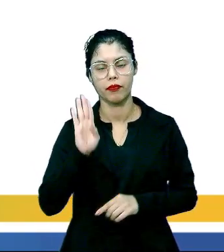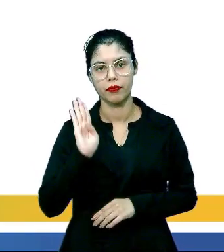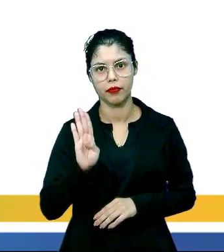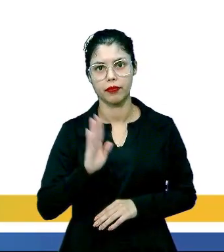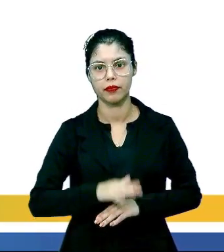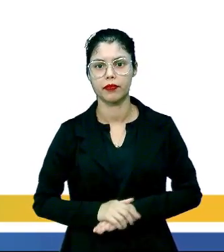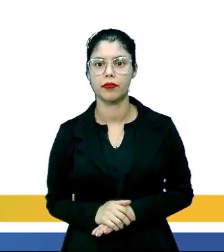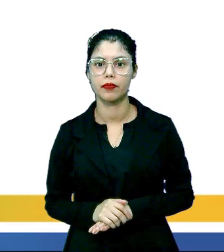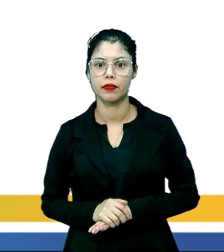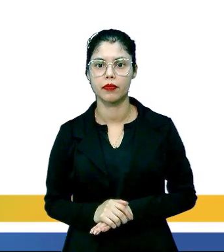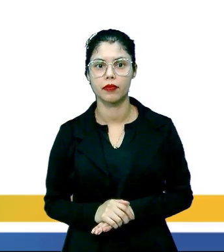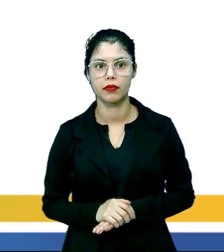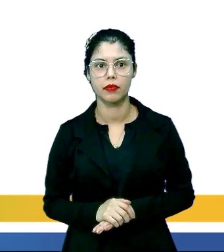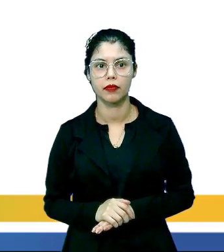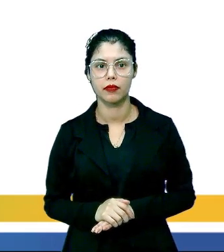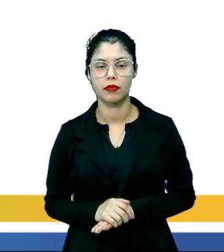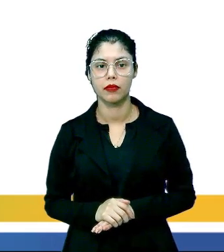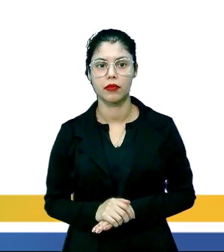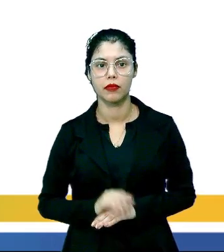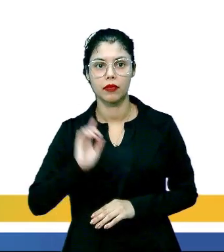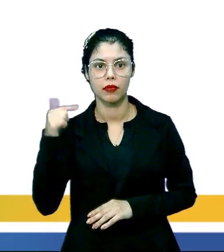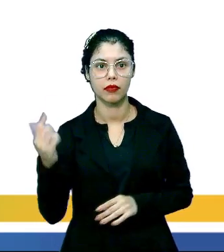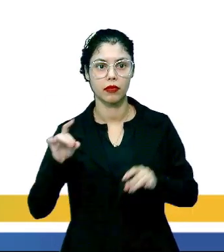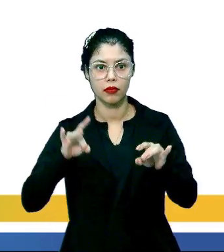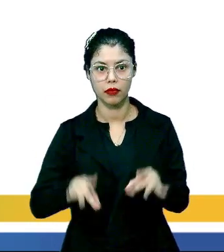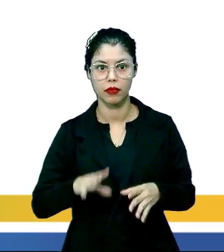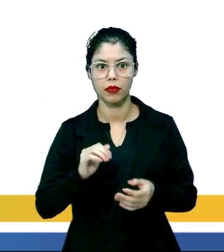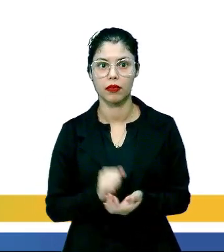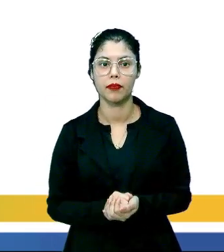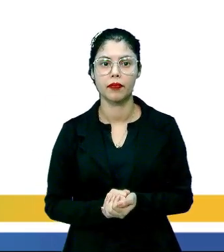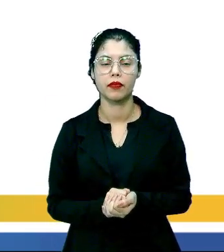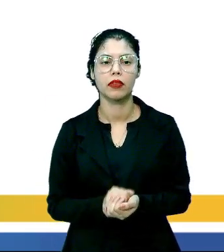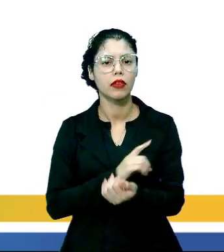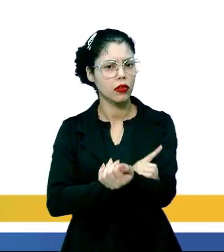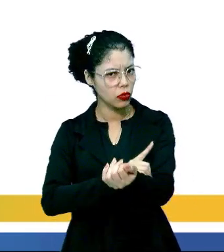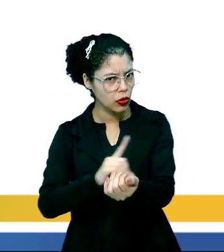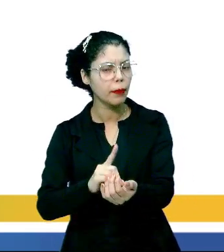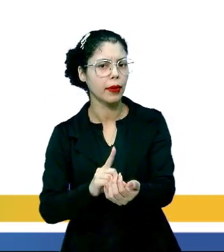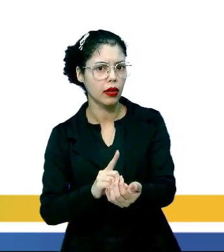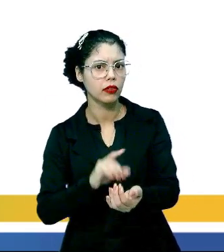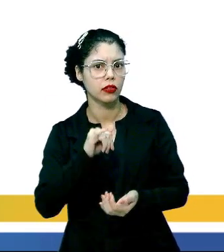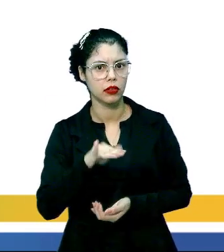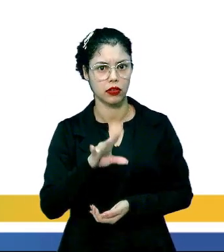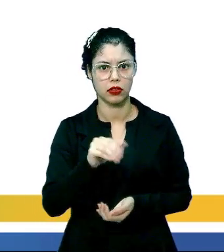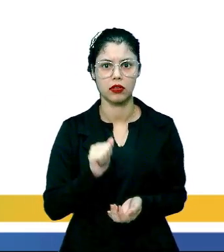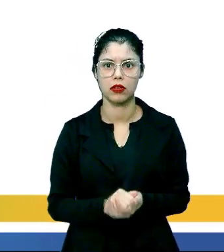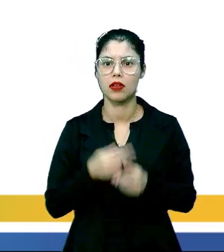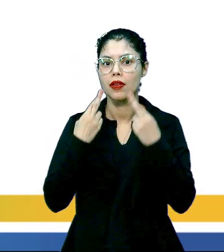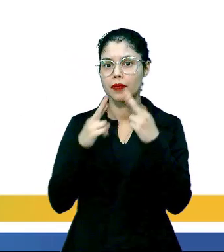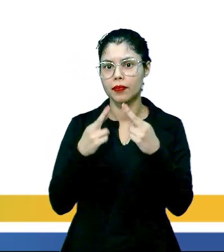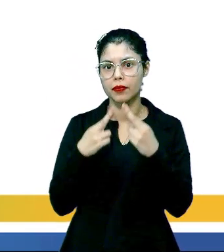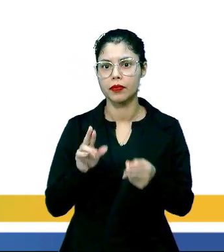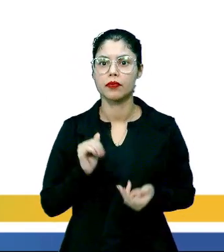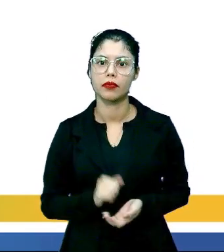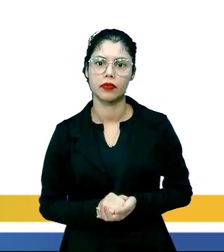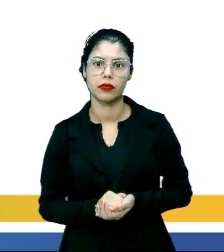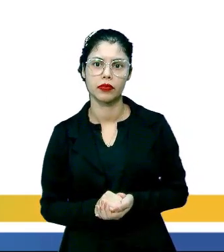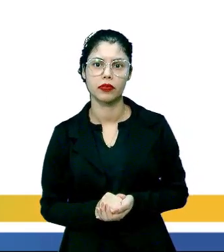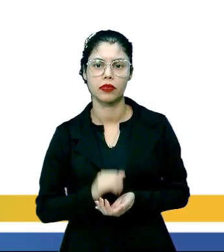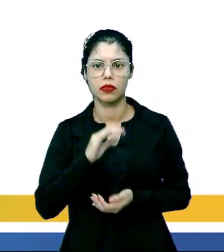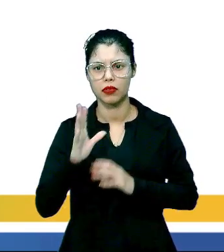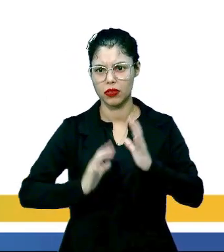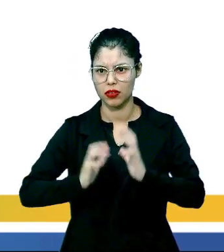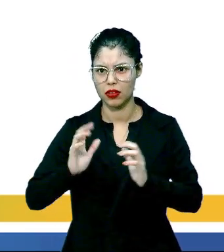a alternativa B, tá certo? Próxima e última questão. Portadores de diabetes insípidos reclamam